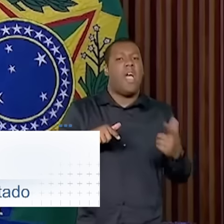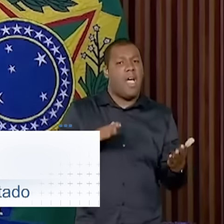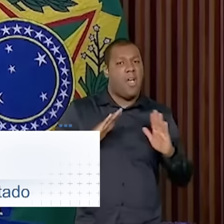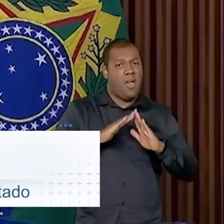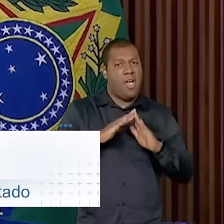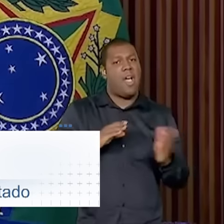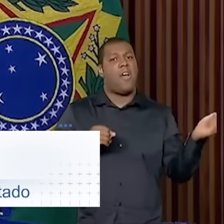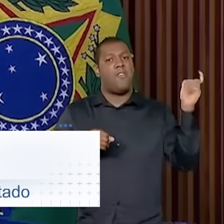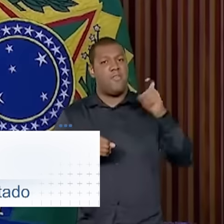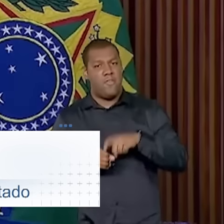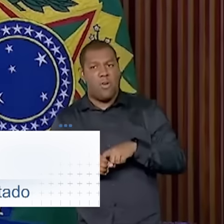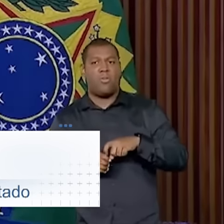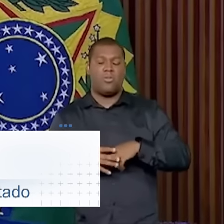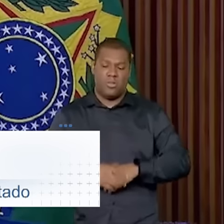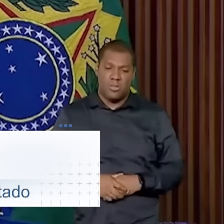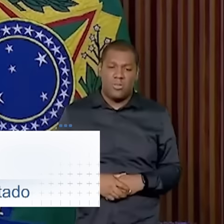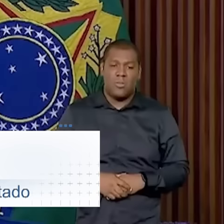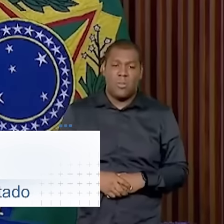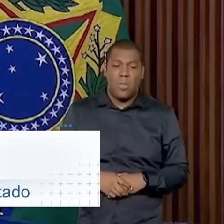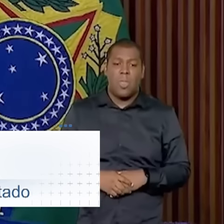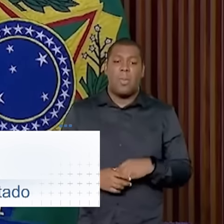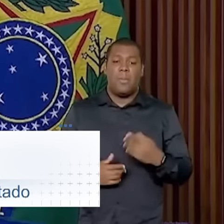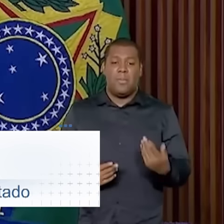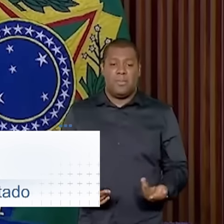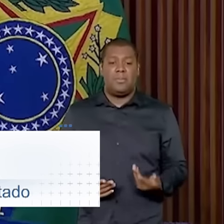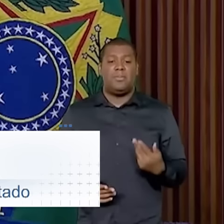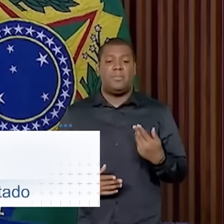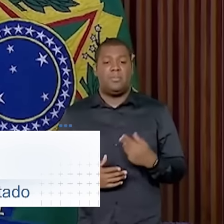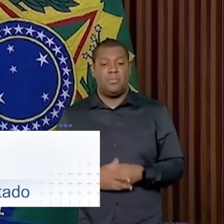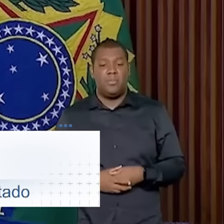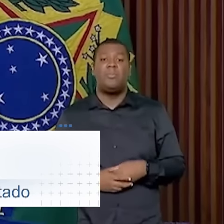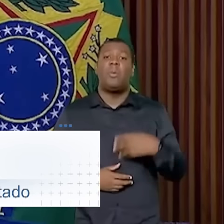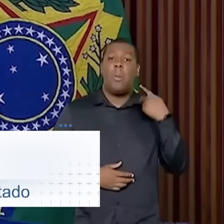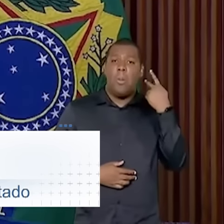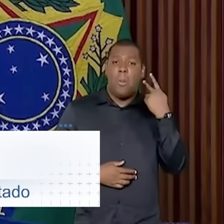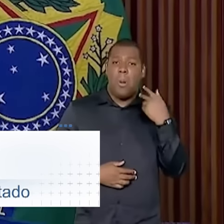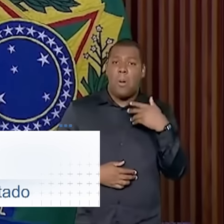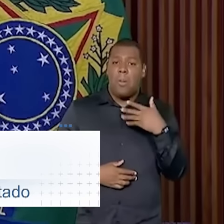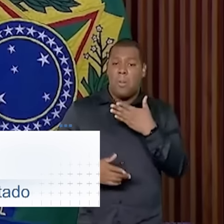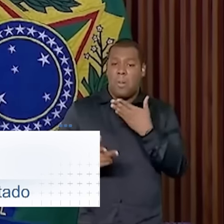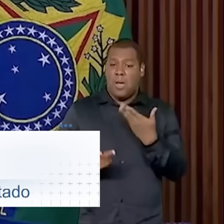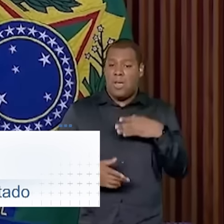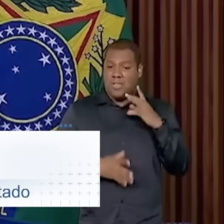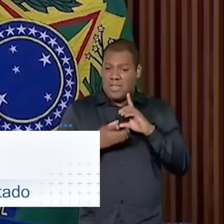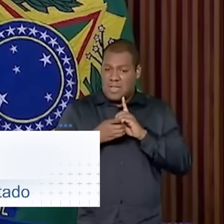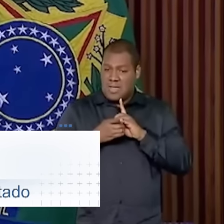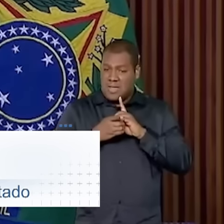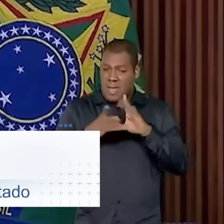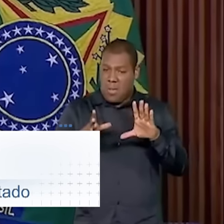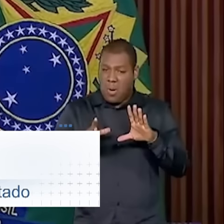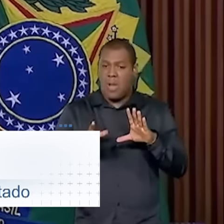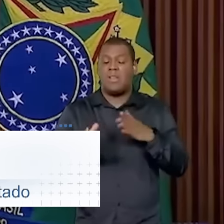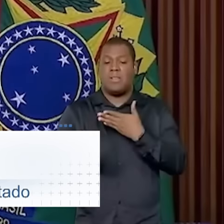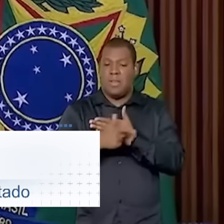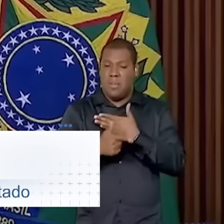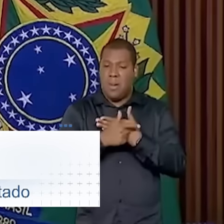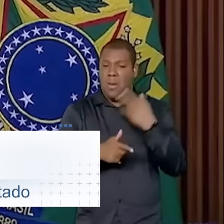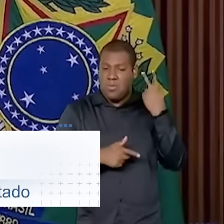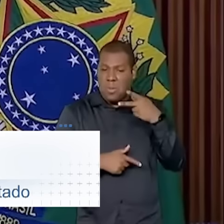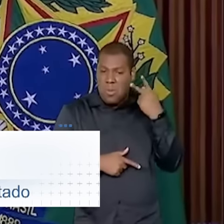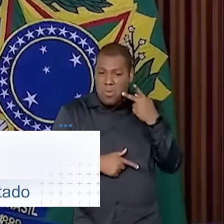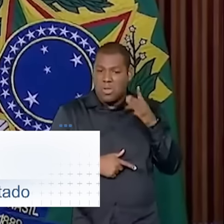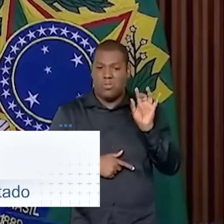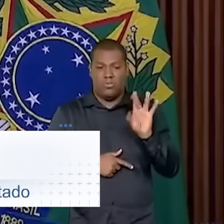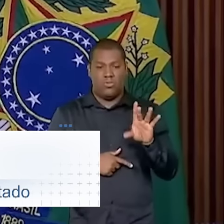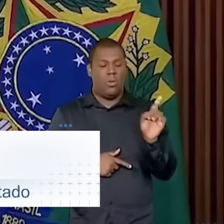democracia significa que essas pessoas não querem apenas falar da liberdade, sabe, muito distante. Eles querem